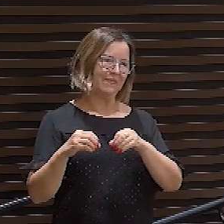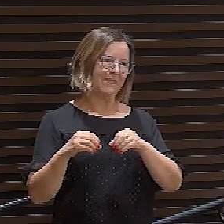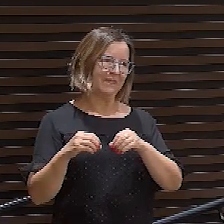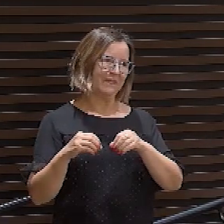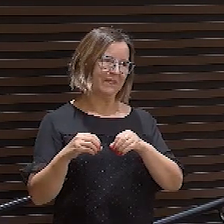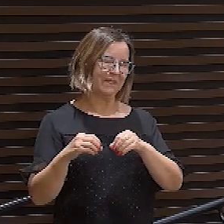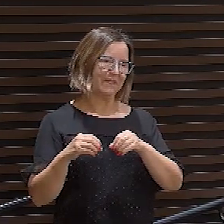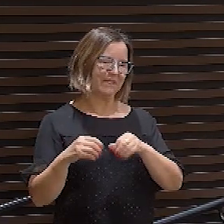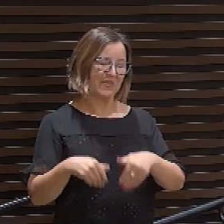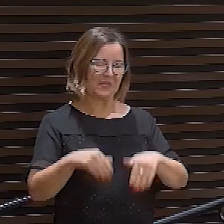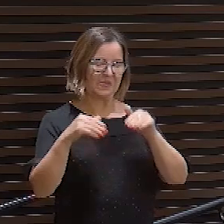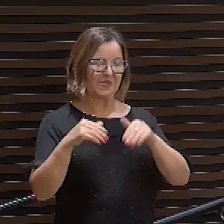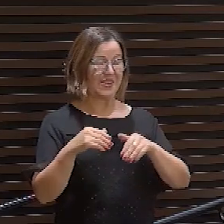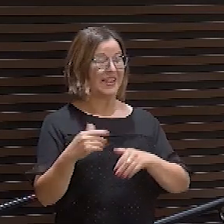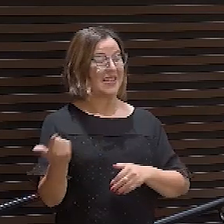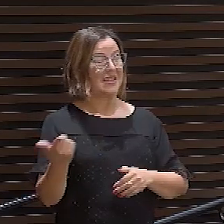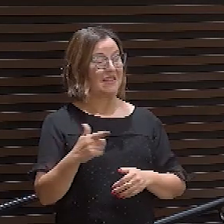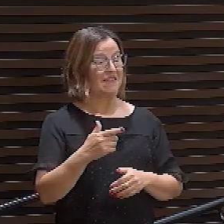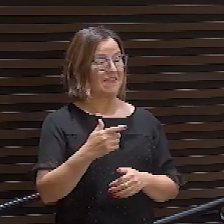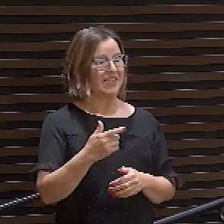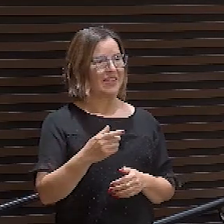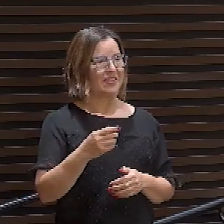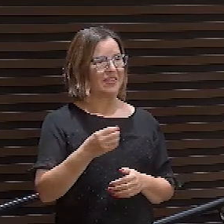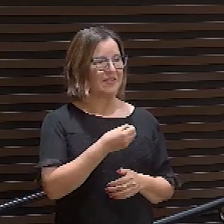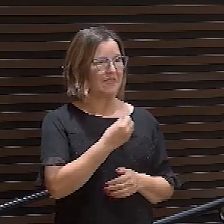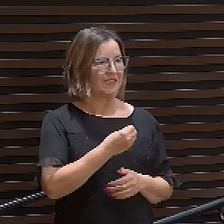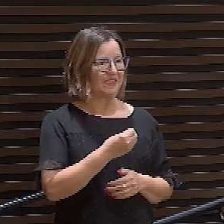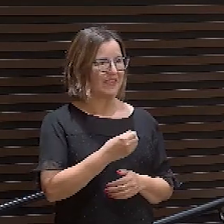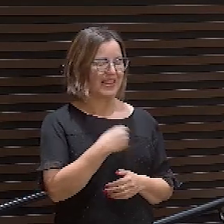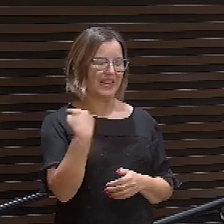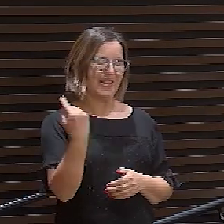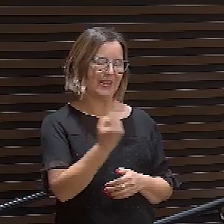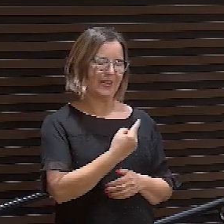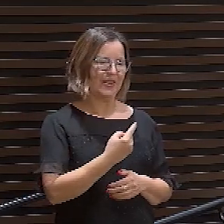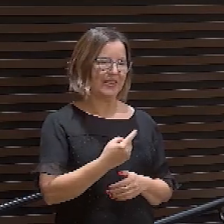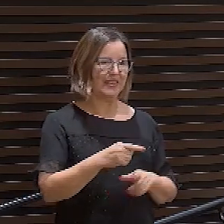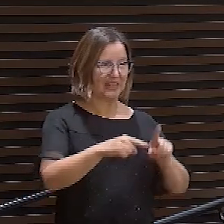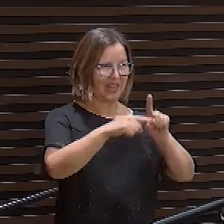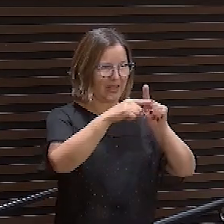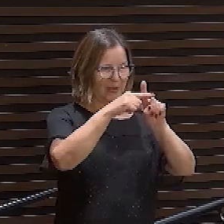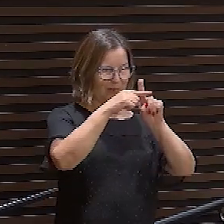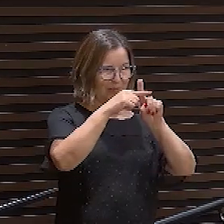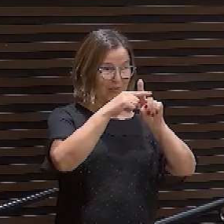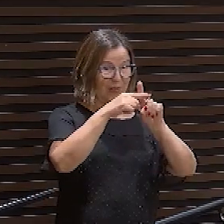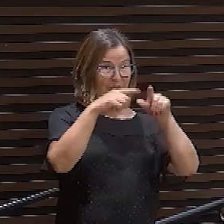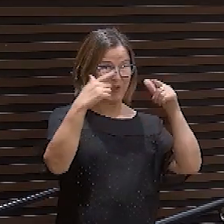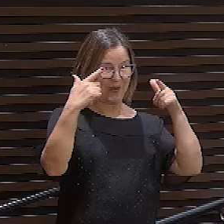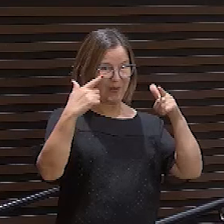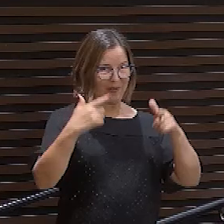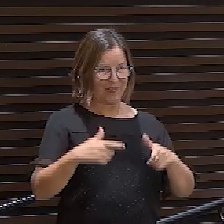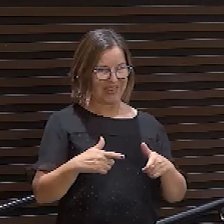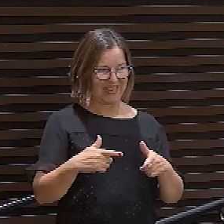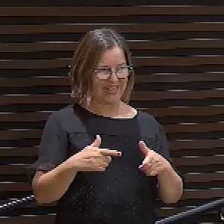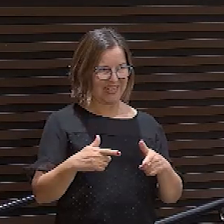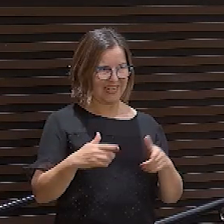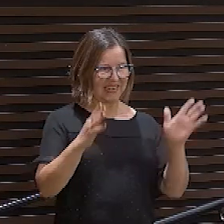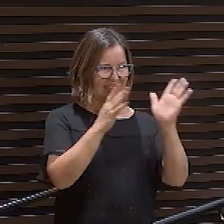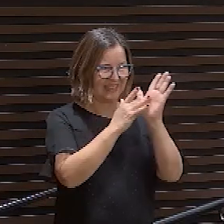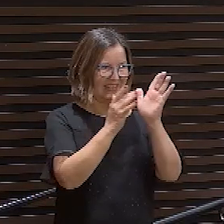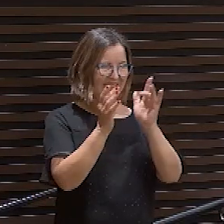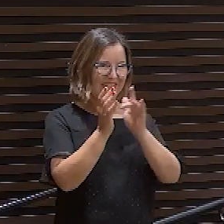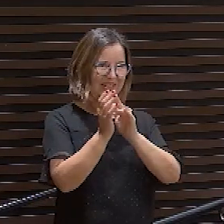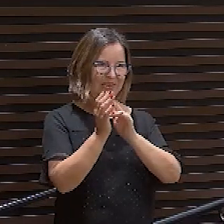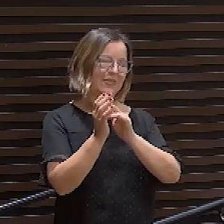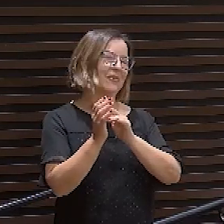nós. A cruz foi o local onde Ele desmontou toda essa presunção humana. Para